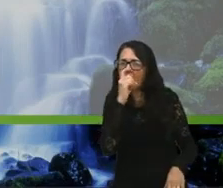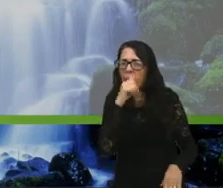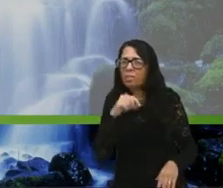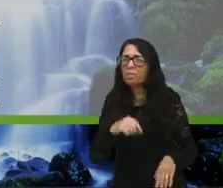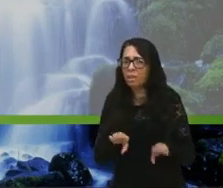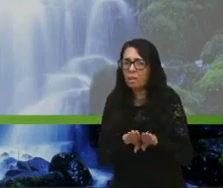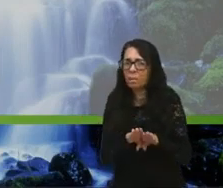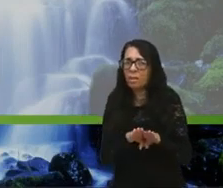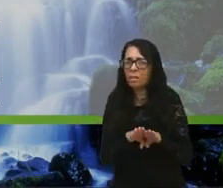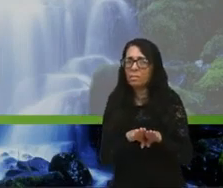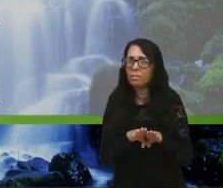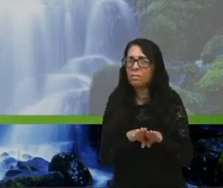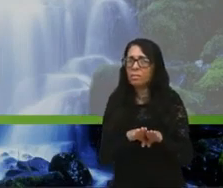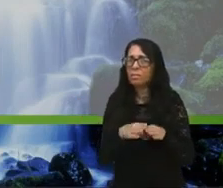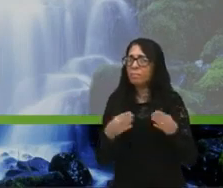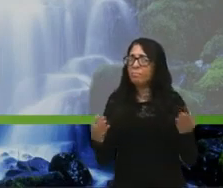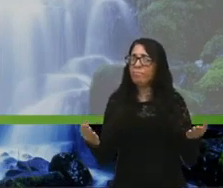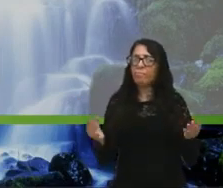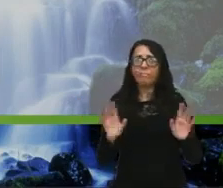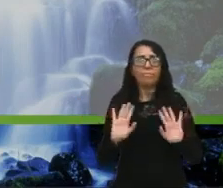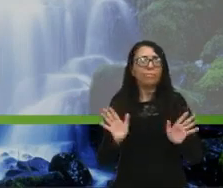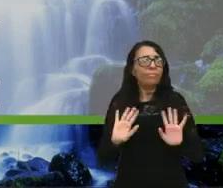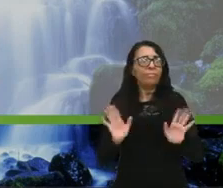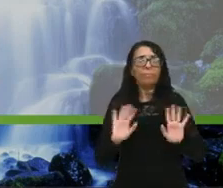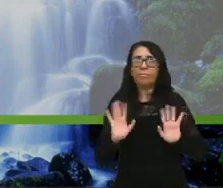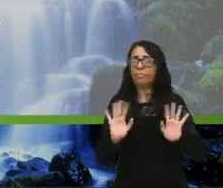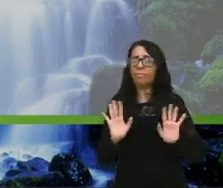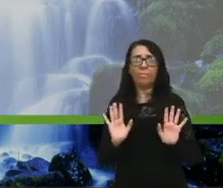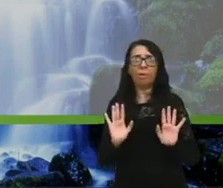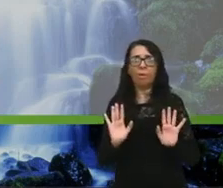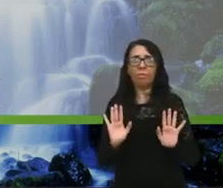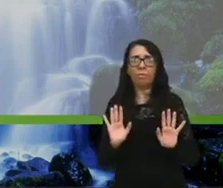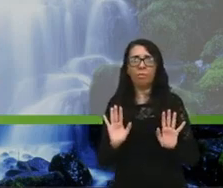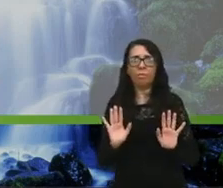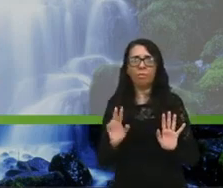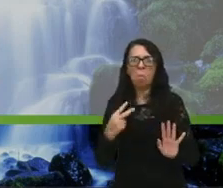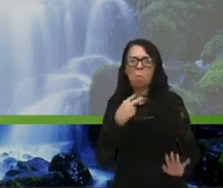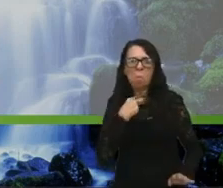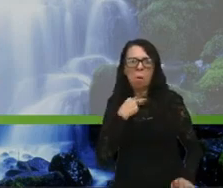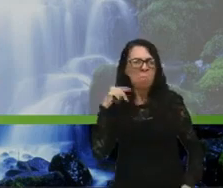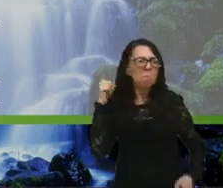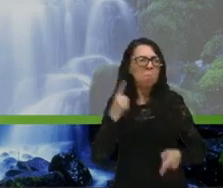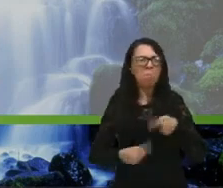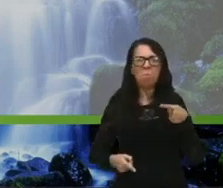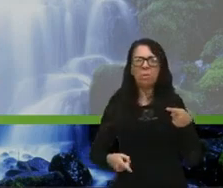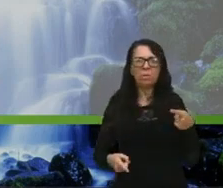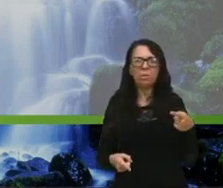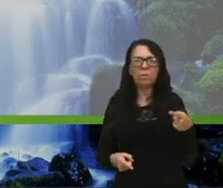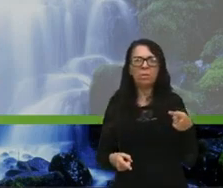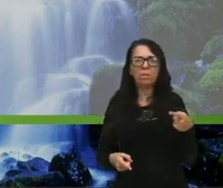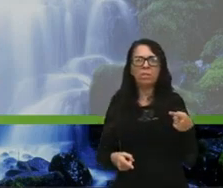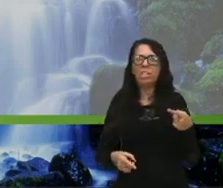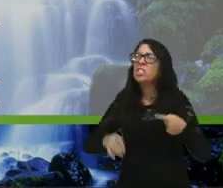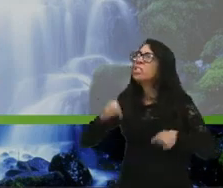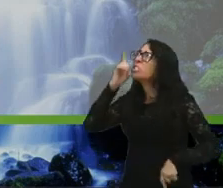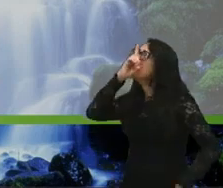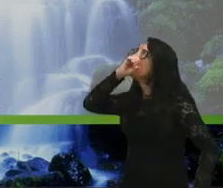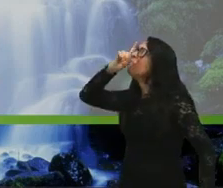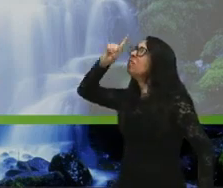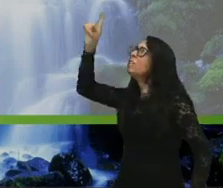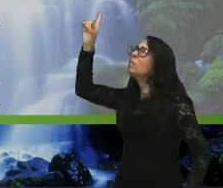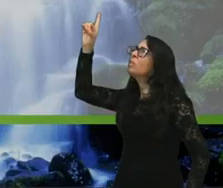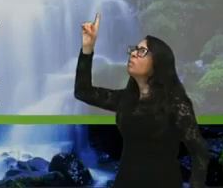impulsionado pelo Espírito Santo, motivado pelo Espírito Santo, e faz isso com alegria, por que vai esconder? Por que vai mentir?